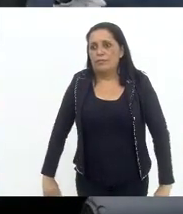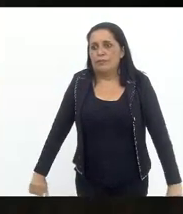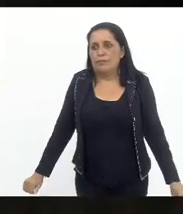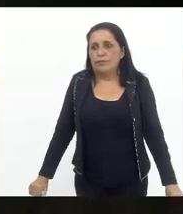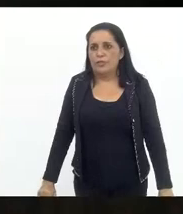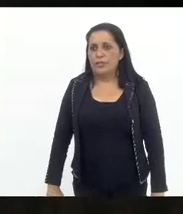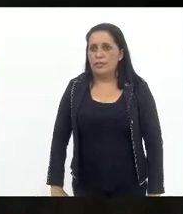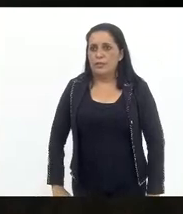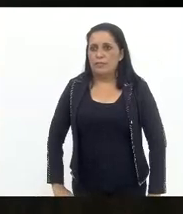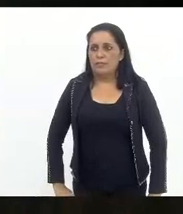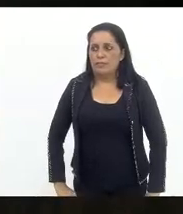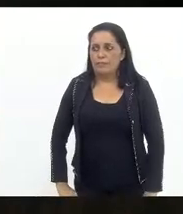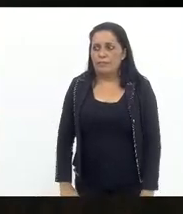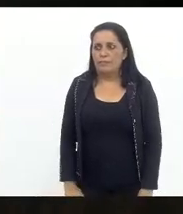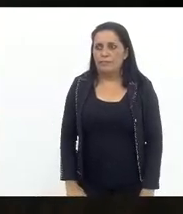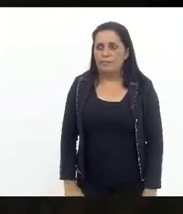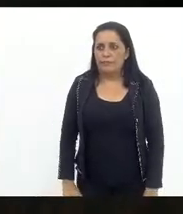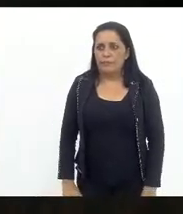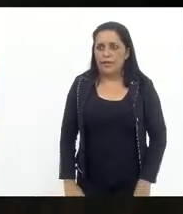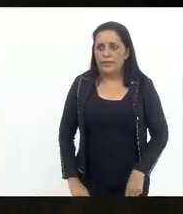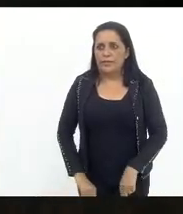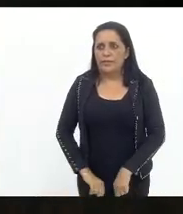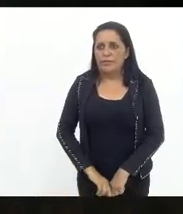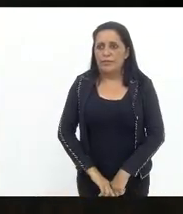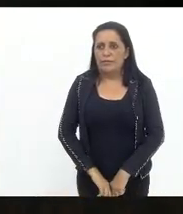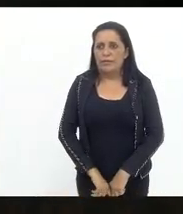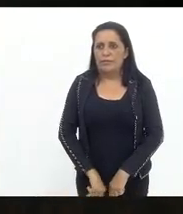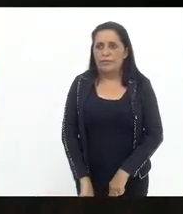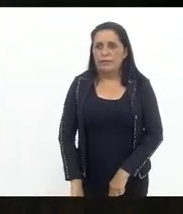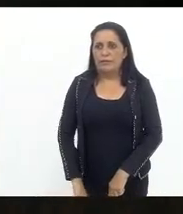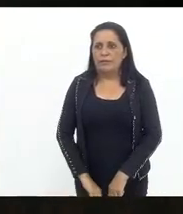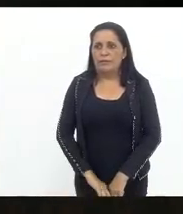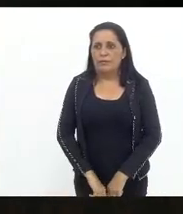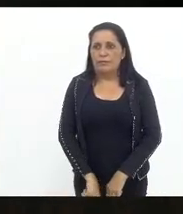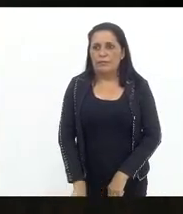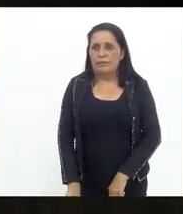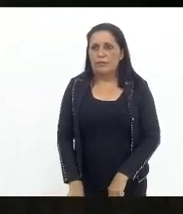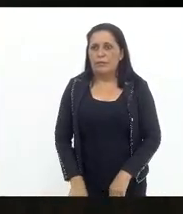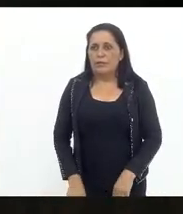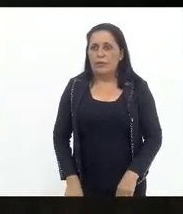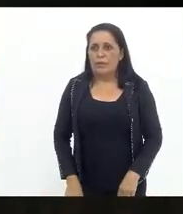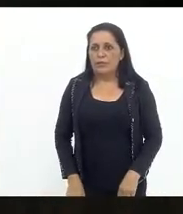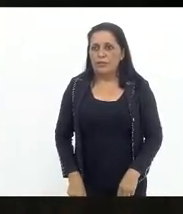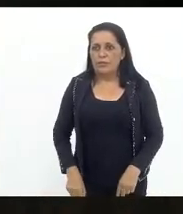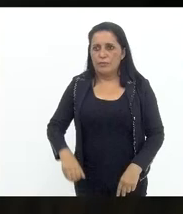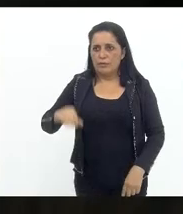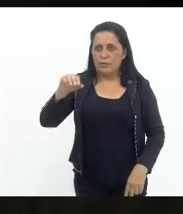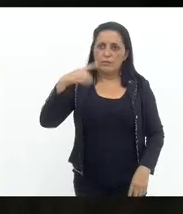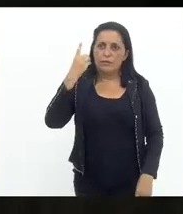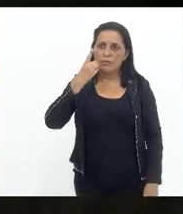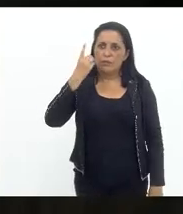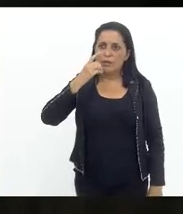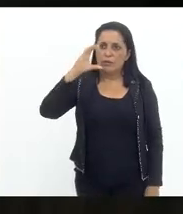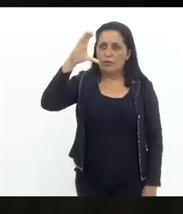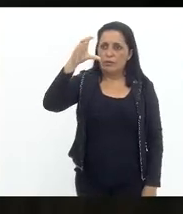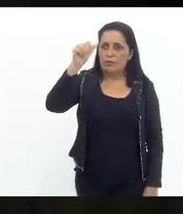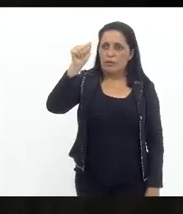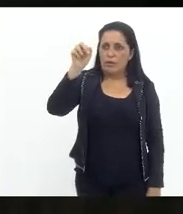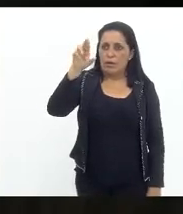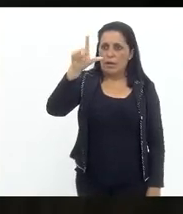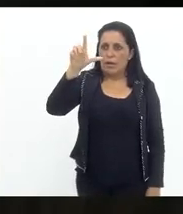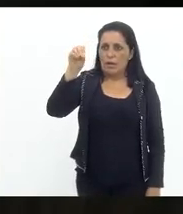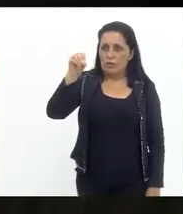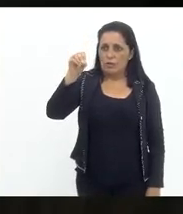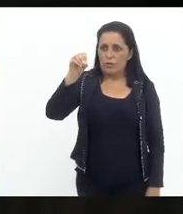Pela Comissão de Segurança Pública, deputado delegado Carlos Augusto. Deputado delegado Carlos Augusto. Deputado